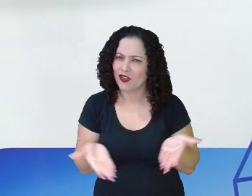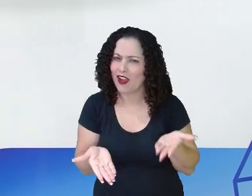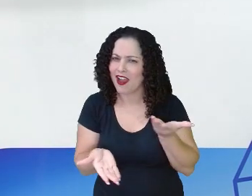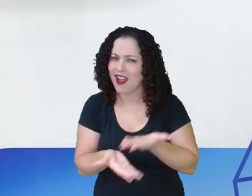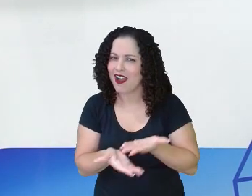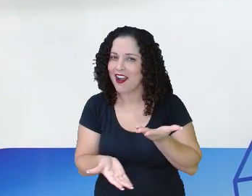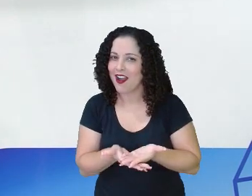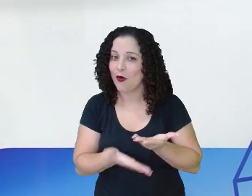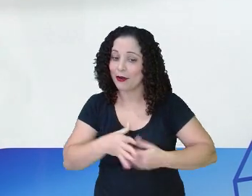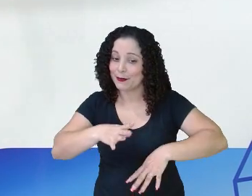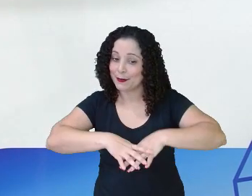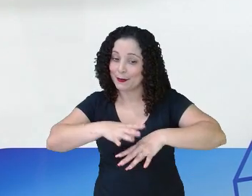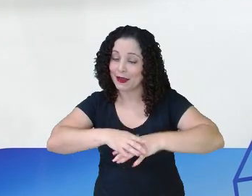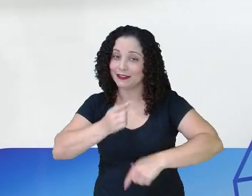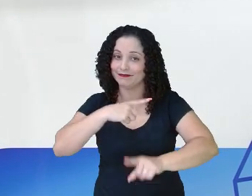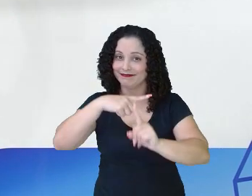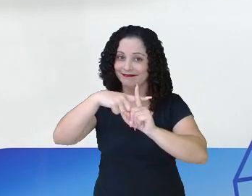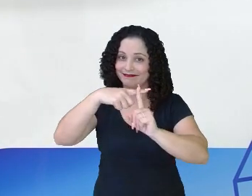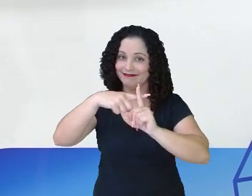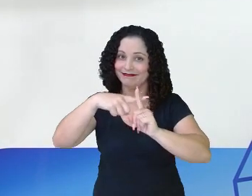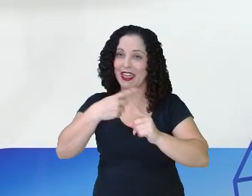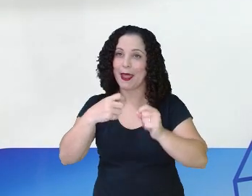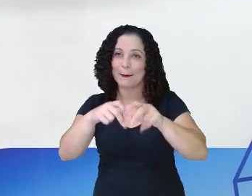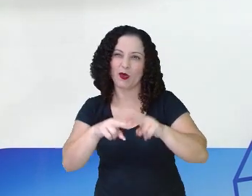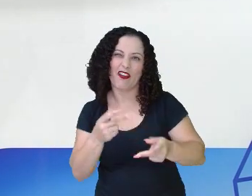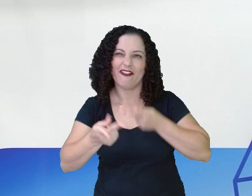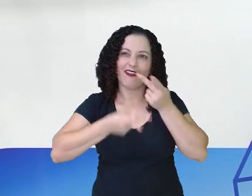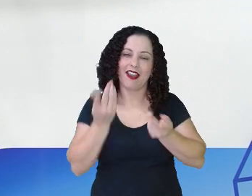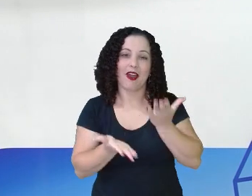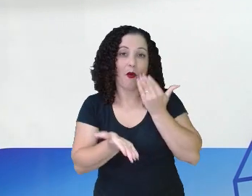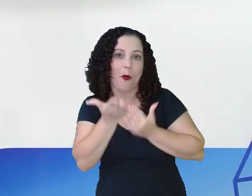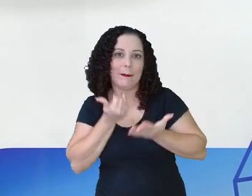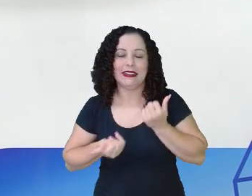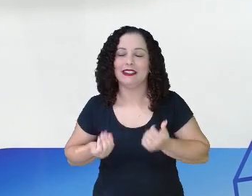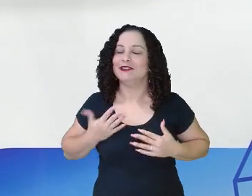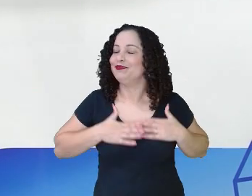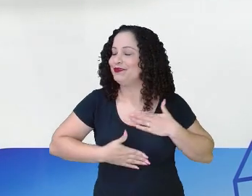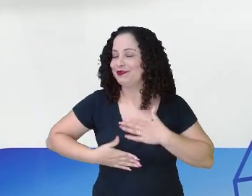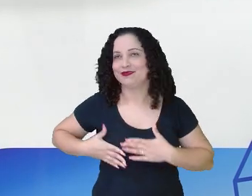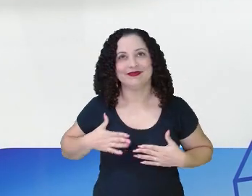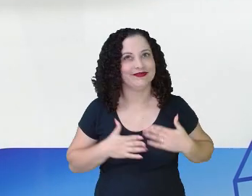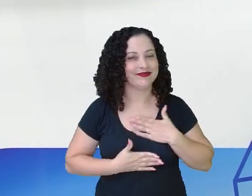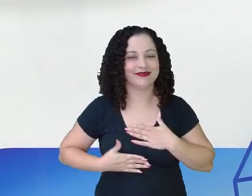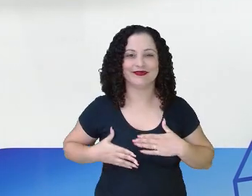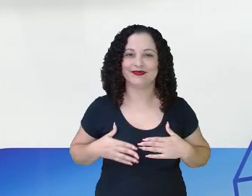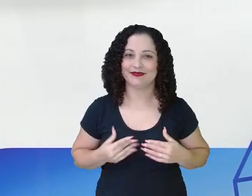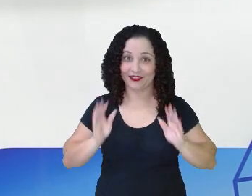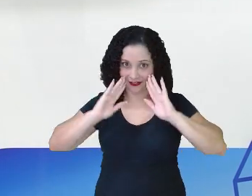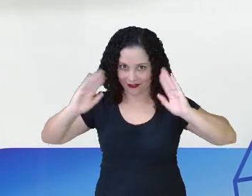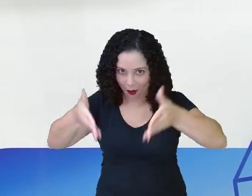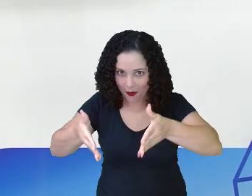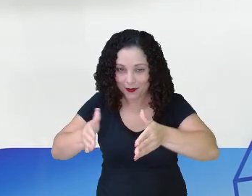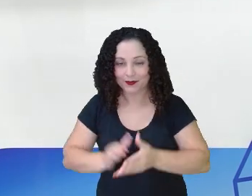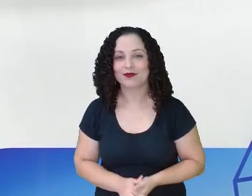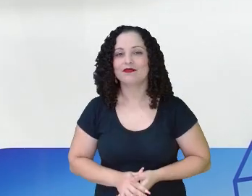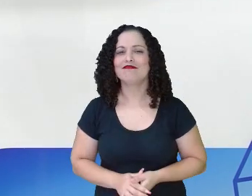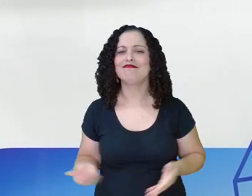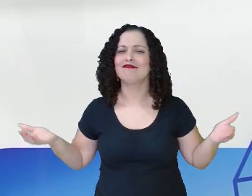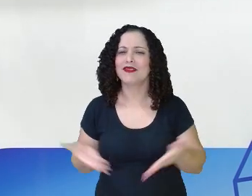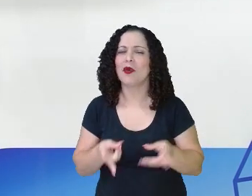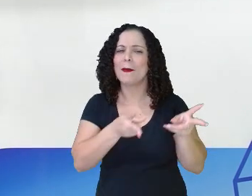adição, é verdade. Eu me empolguei quando fala de comida, eu me empolgo, mas vamos voltar aqui. Eu percebi uma